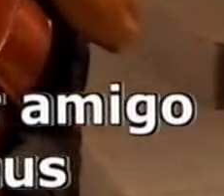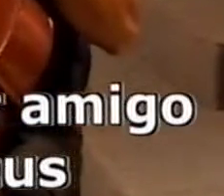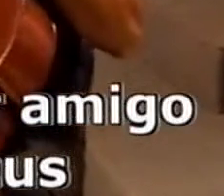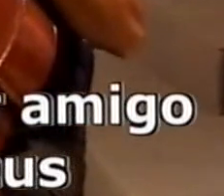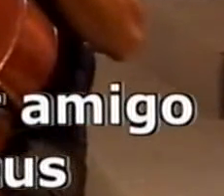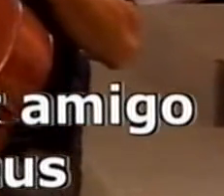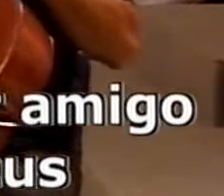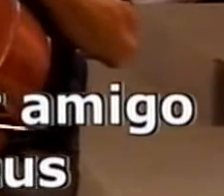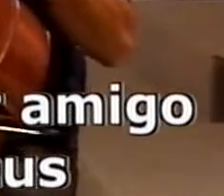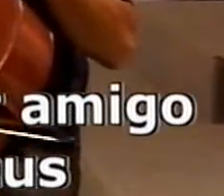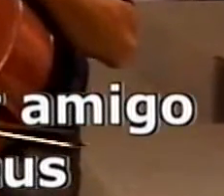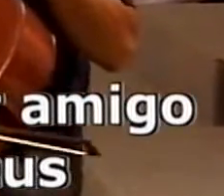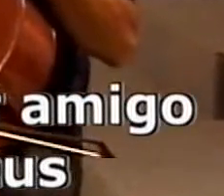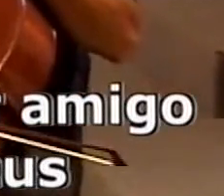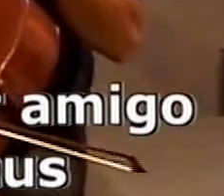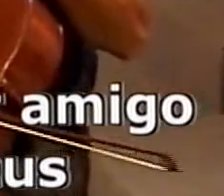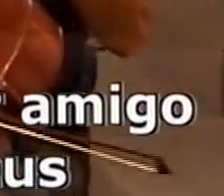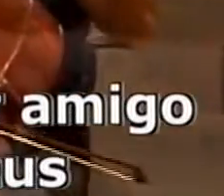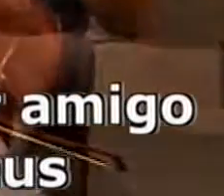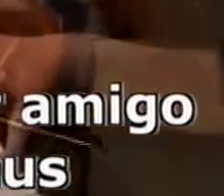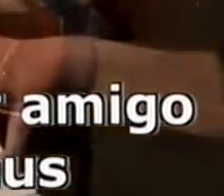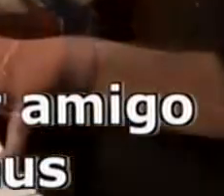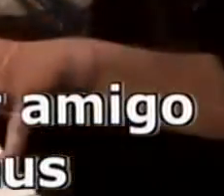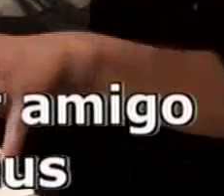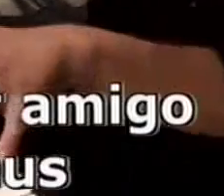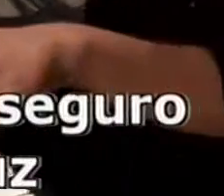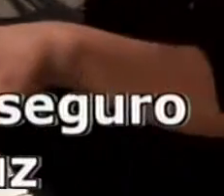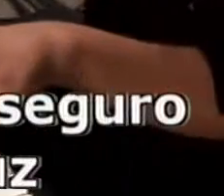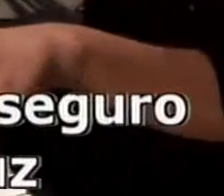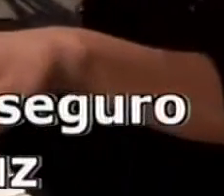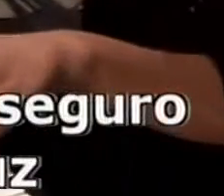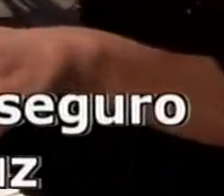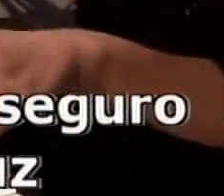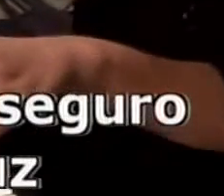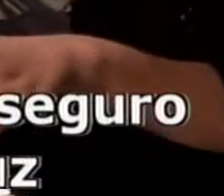ser amigo de Deus.